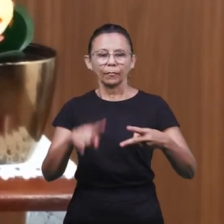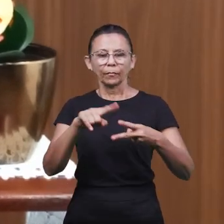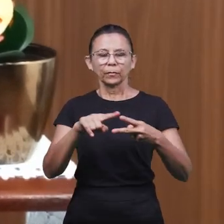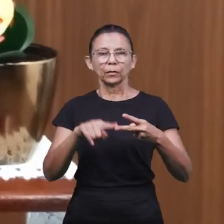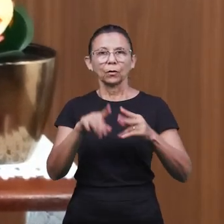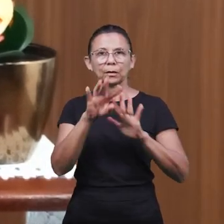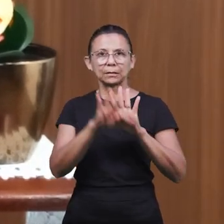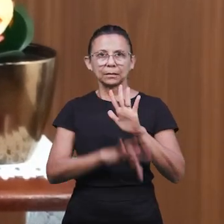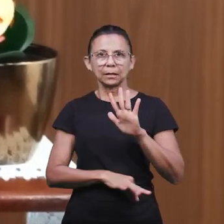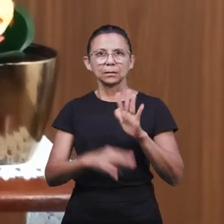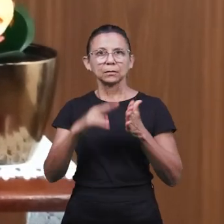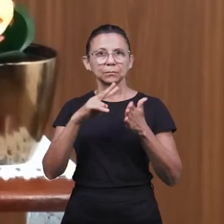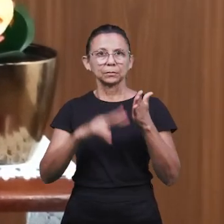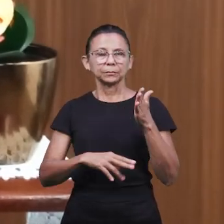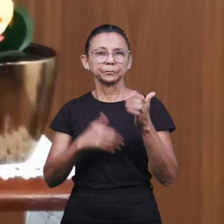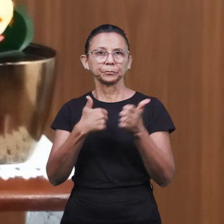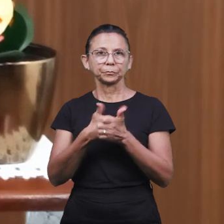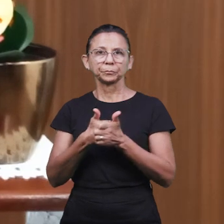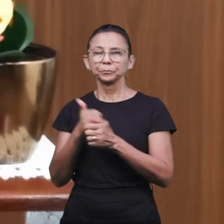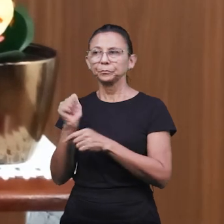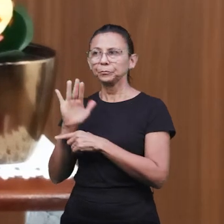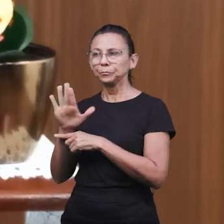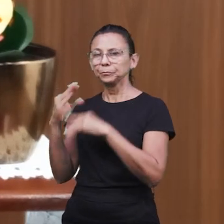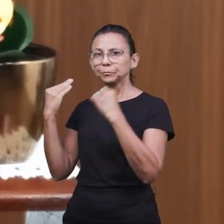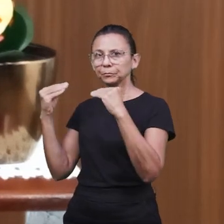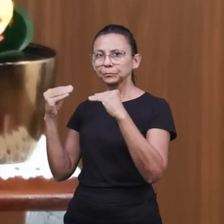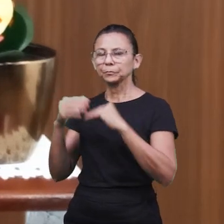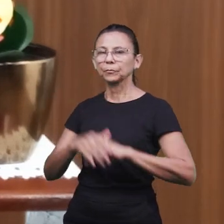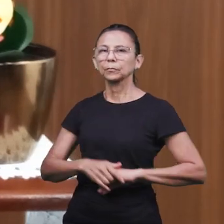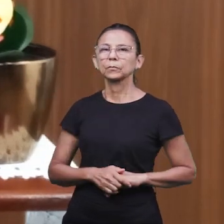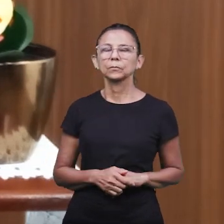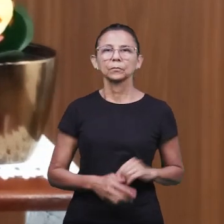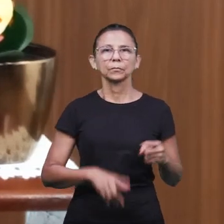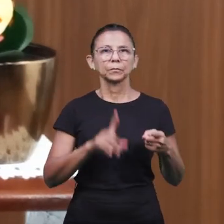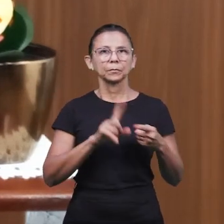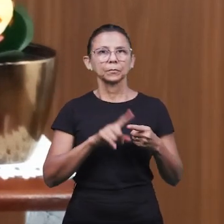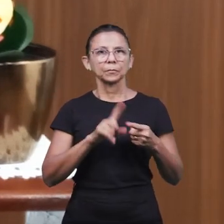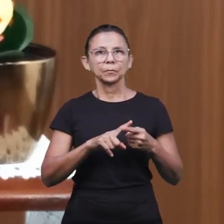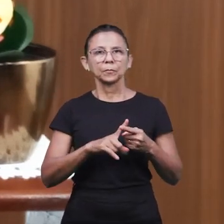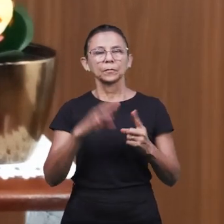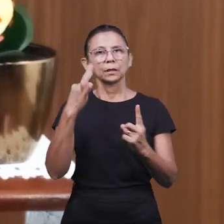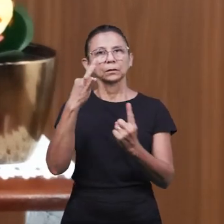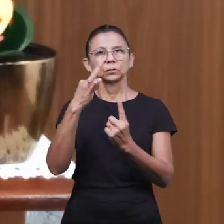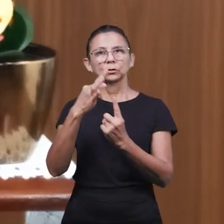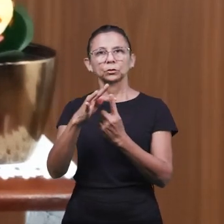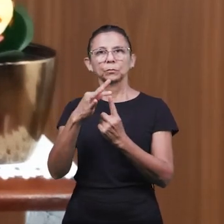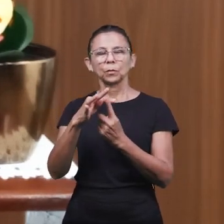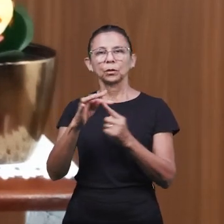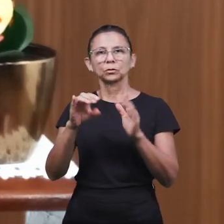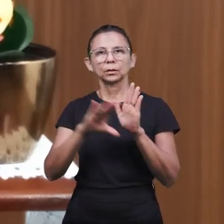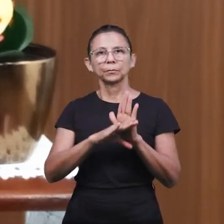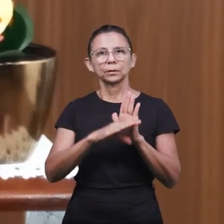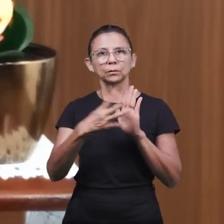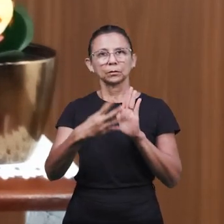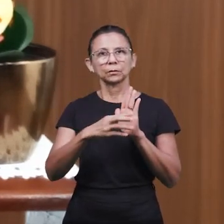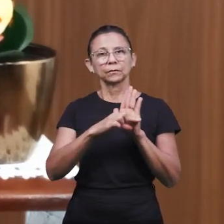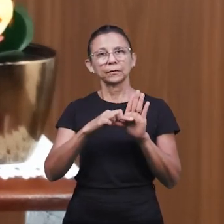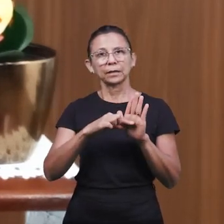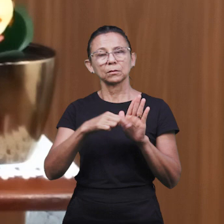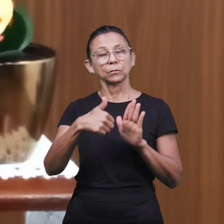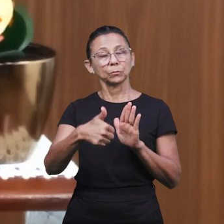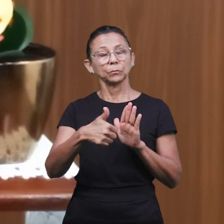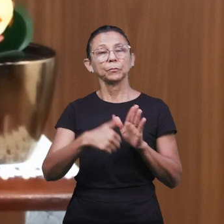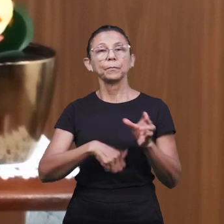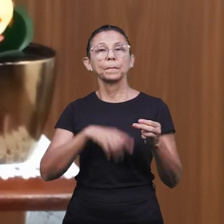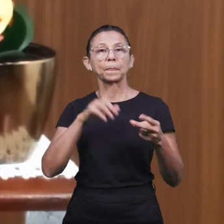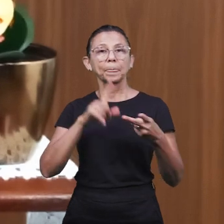vamos ler, que os irmãos vão acompanhar no painel, vai ser projetado. O primeiro está em Timóteo, 1 Timóteo, capítulo 4, verso